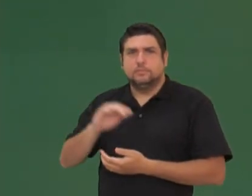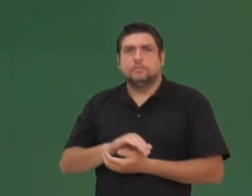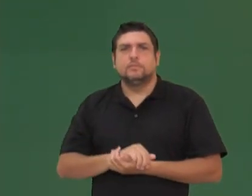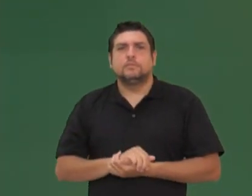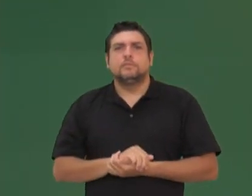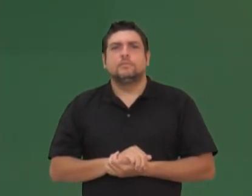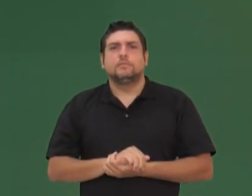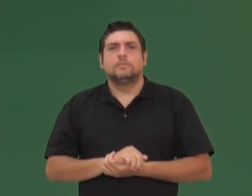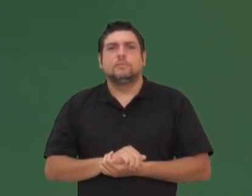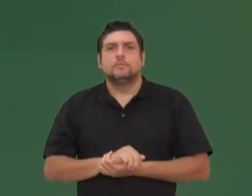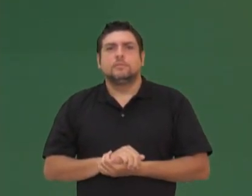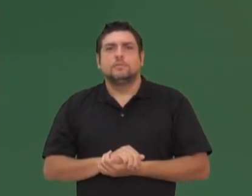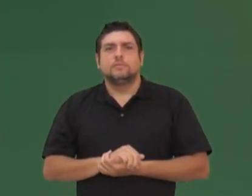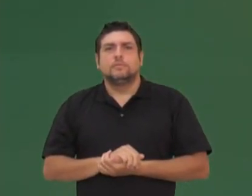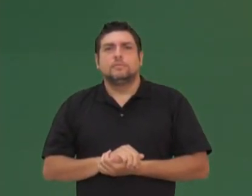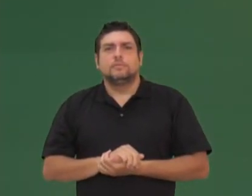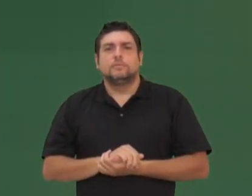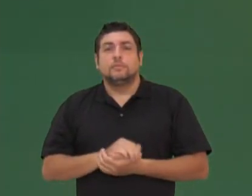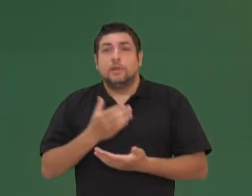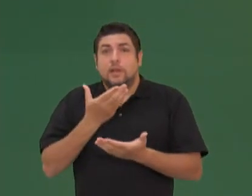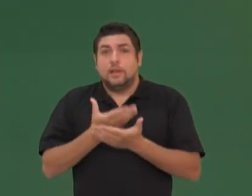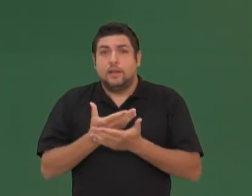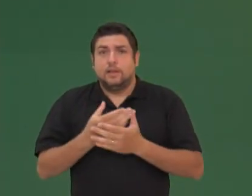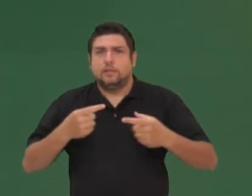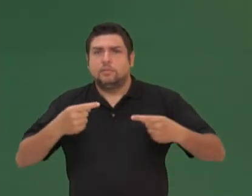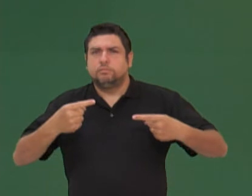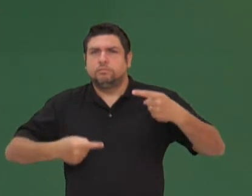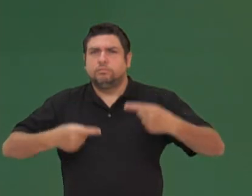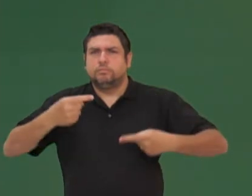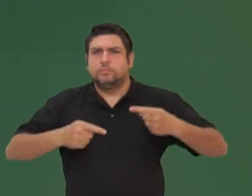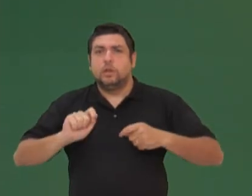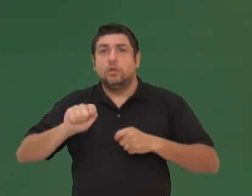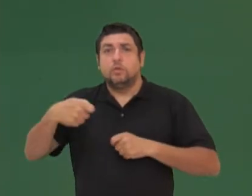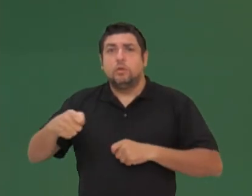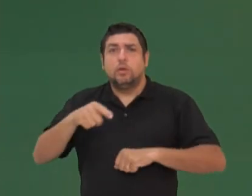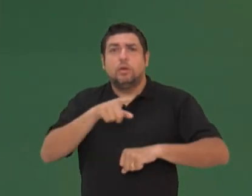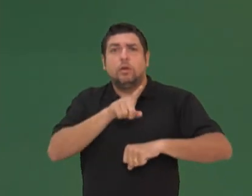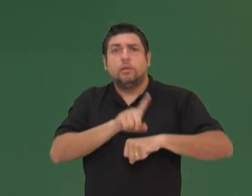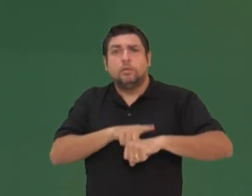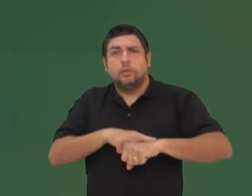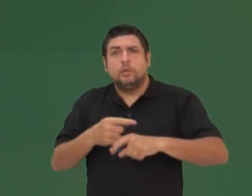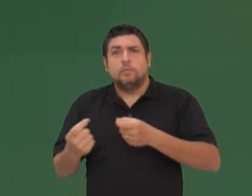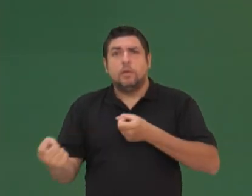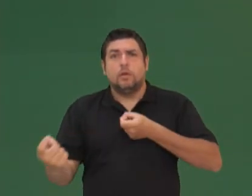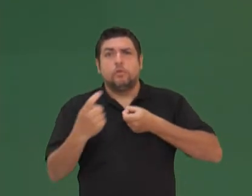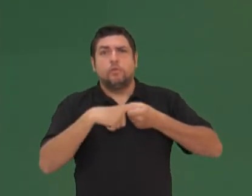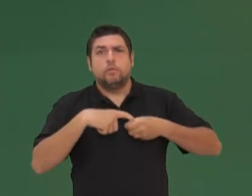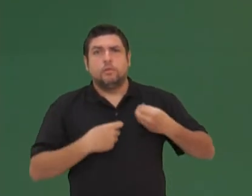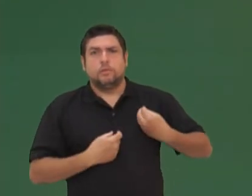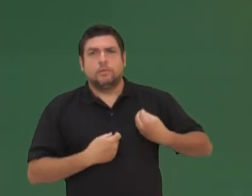que hicimos em la clase, ¿no? Sobre tempo, vivir al passado. O que nós